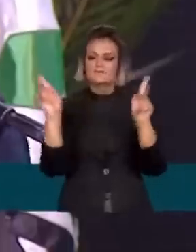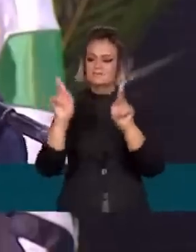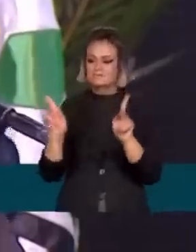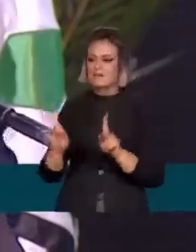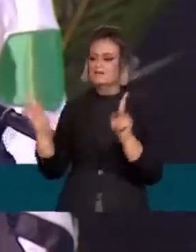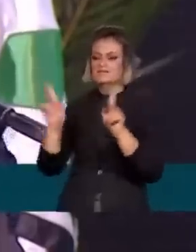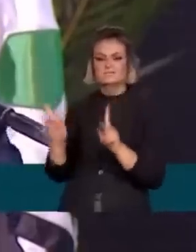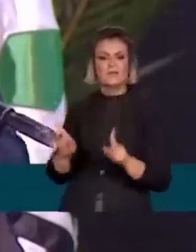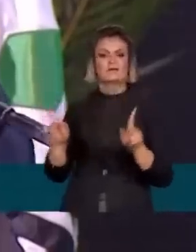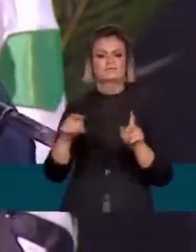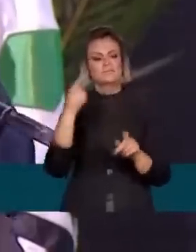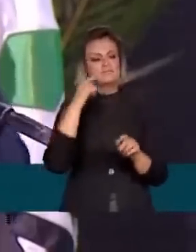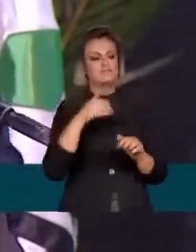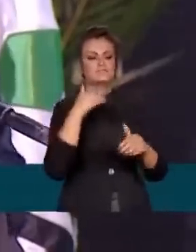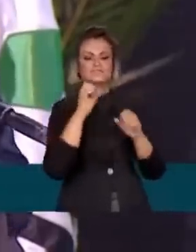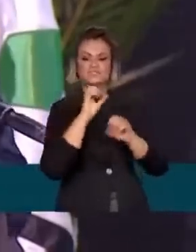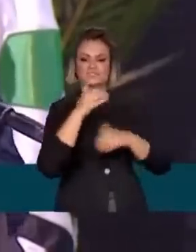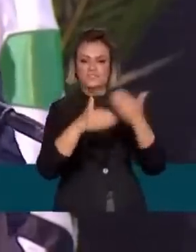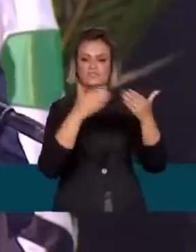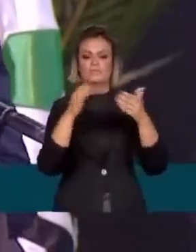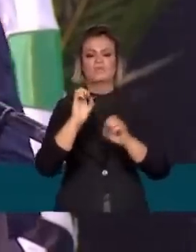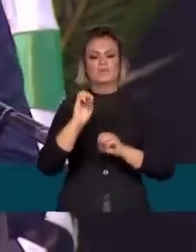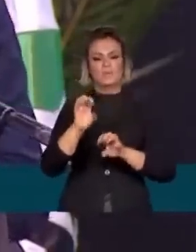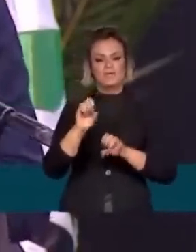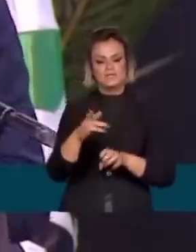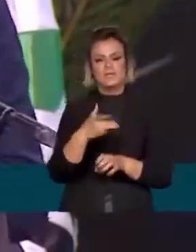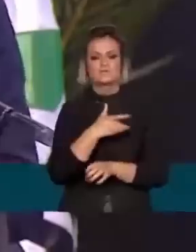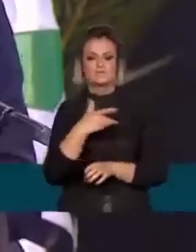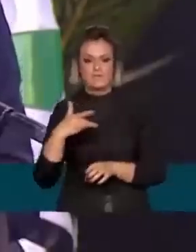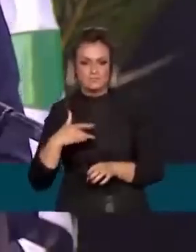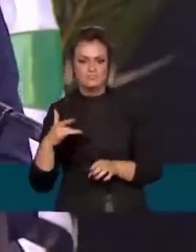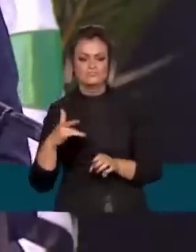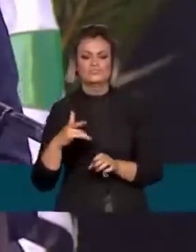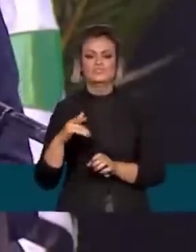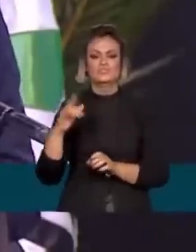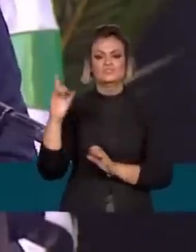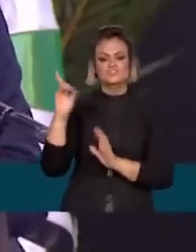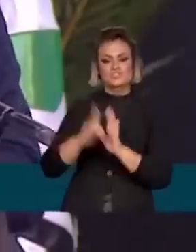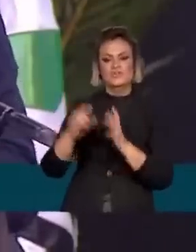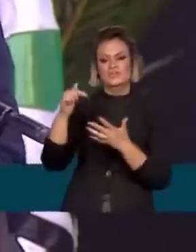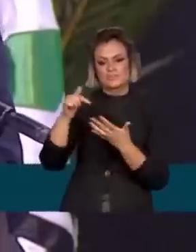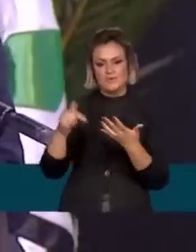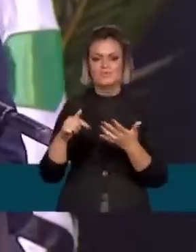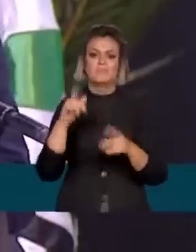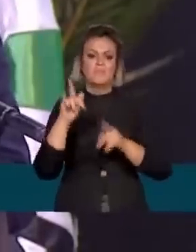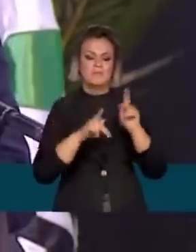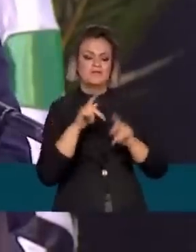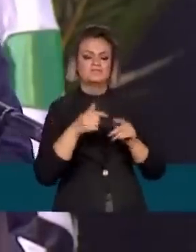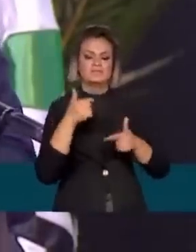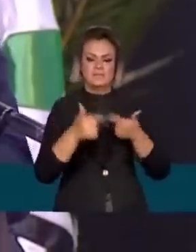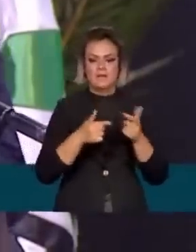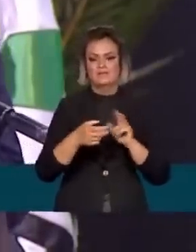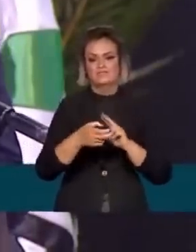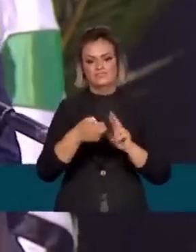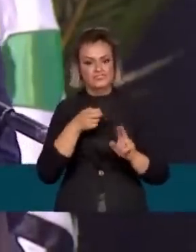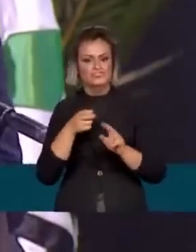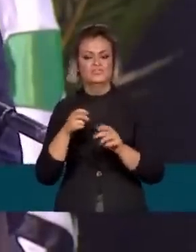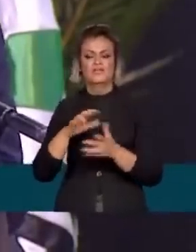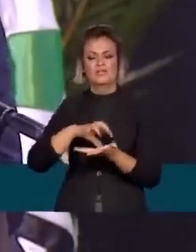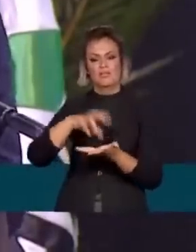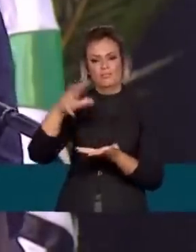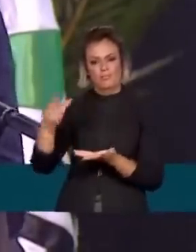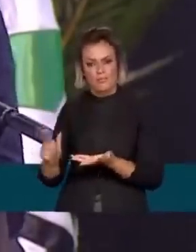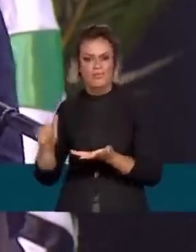desenvolvimento, educação, saúde e direito do povo trabalhador, do povo indígena, sabe, do povo